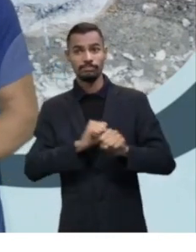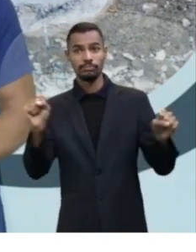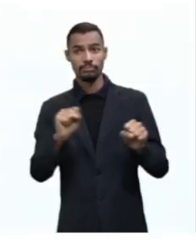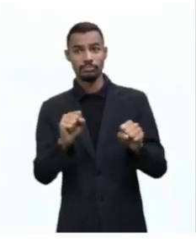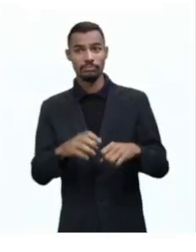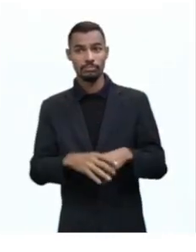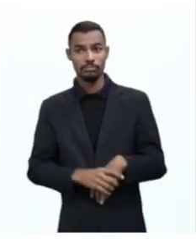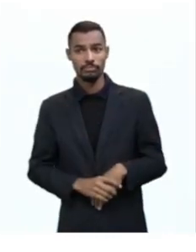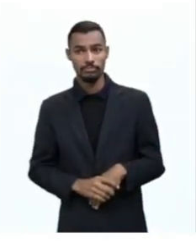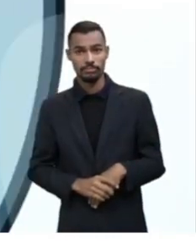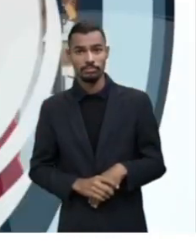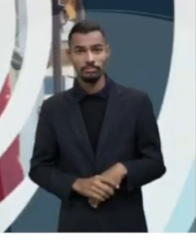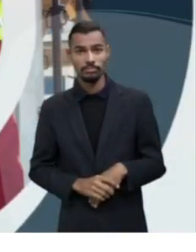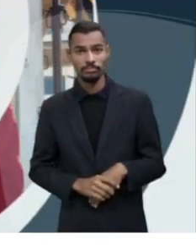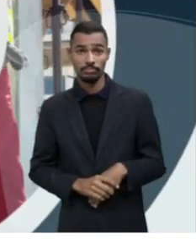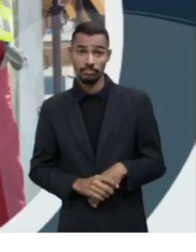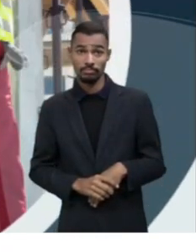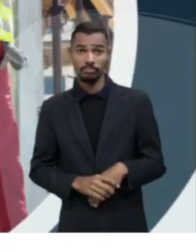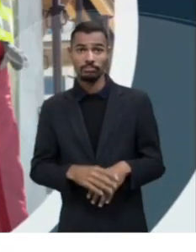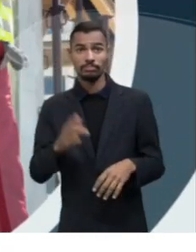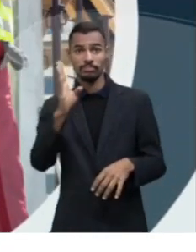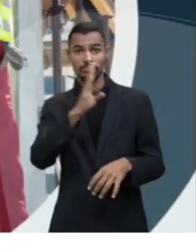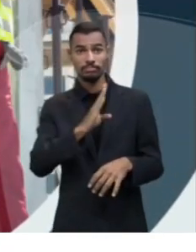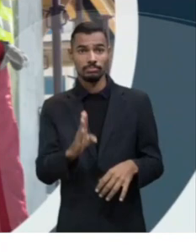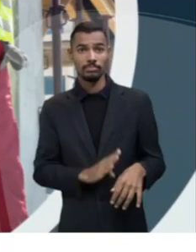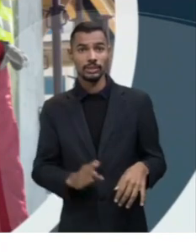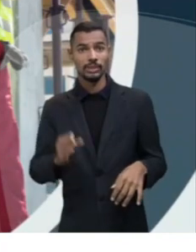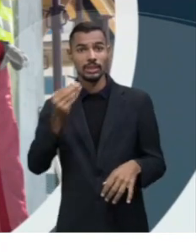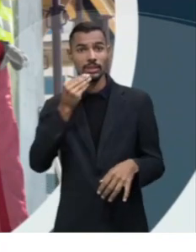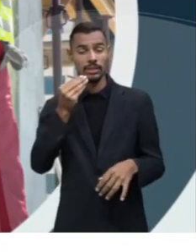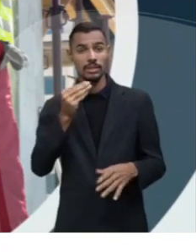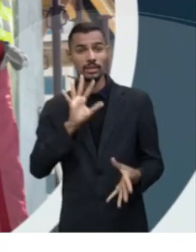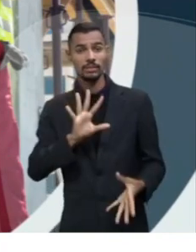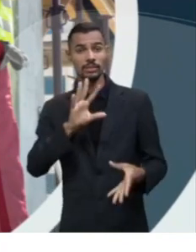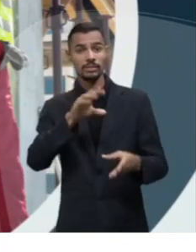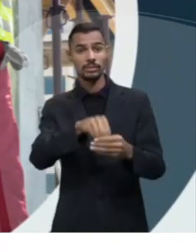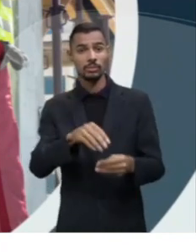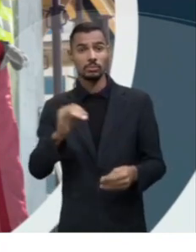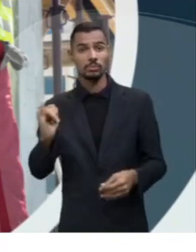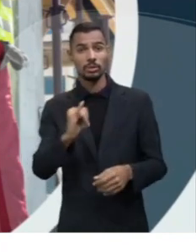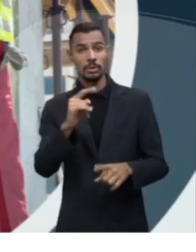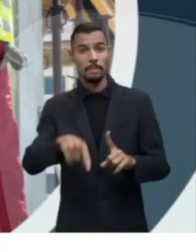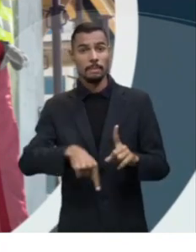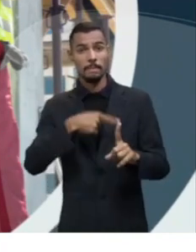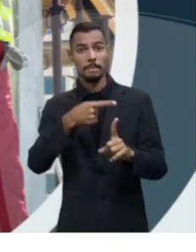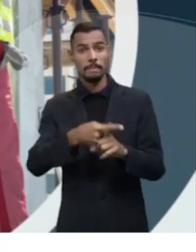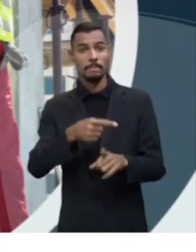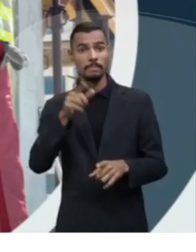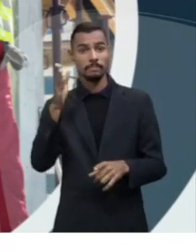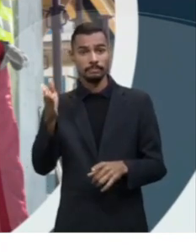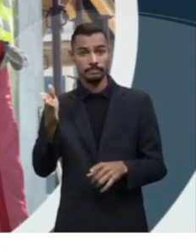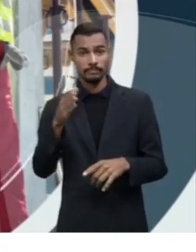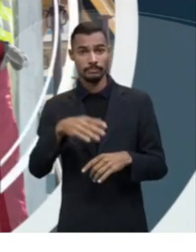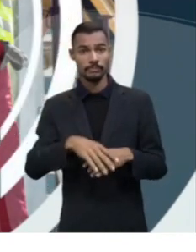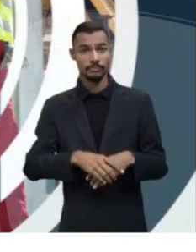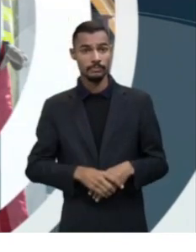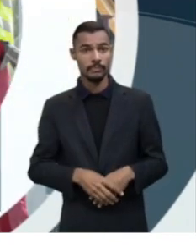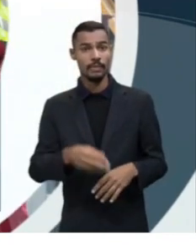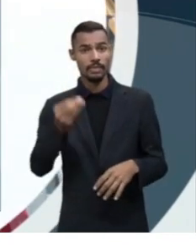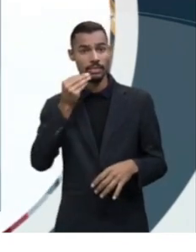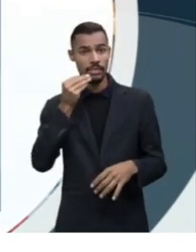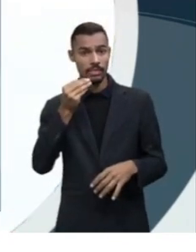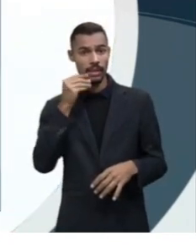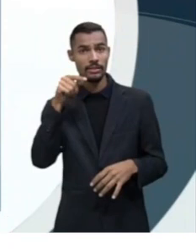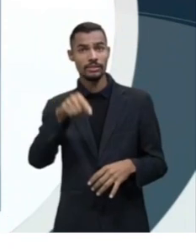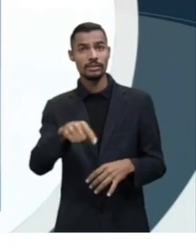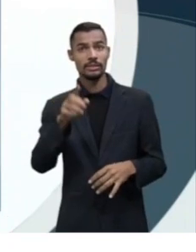alargamentos. No Brasil, um dos testes de integridade mais aplicados é o Pile Integrity Test. Nele, um martelo